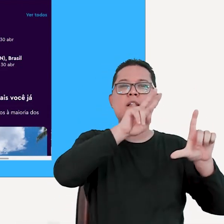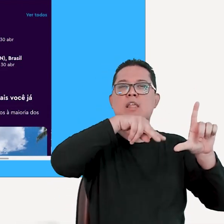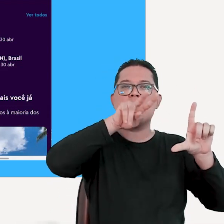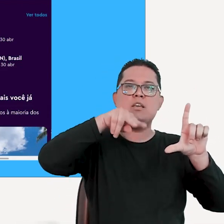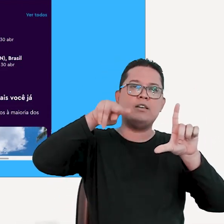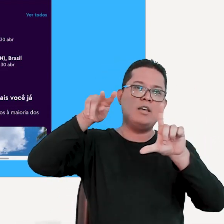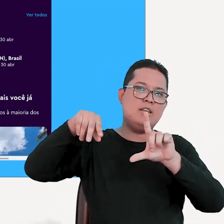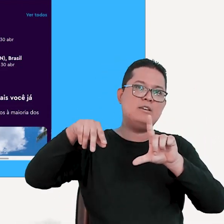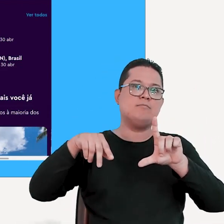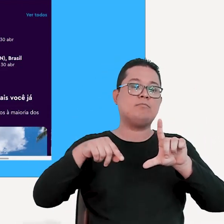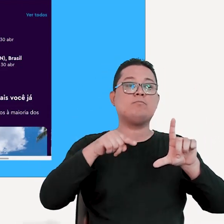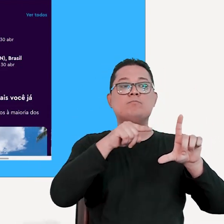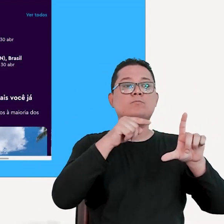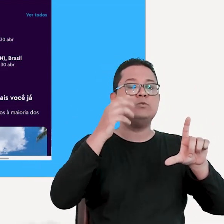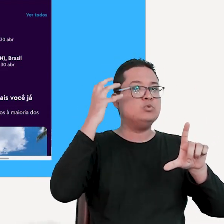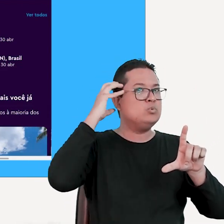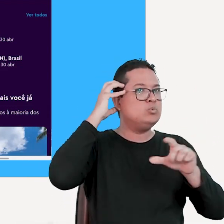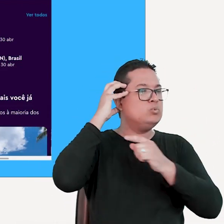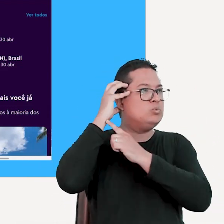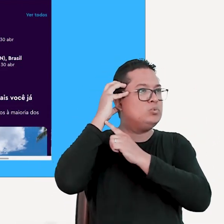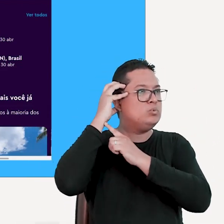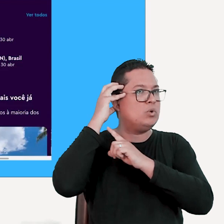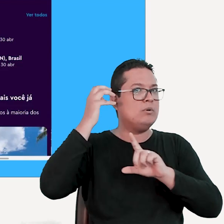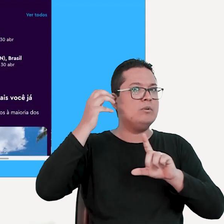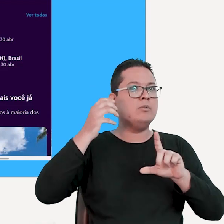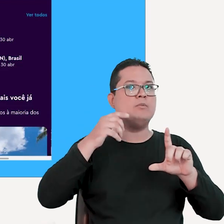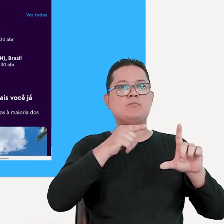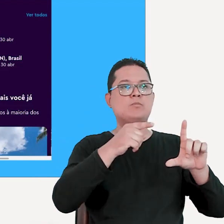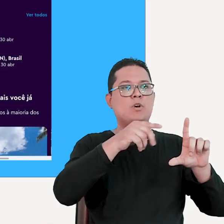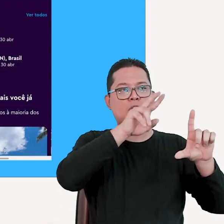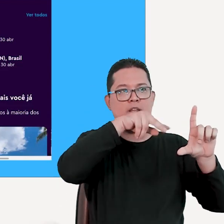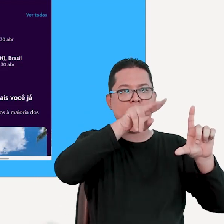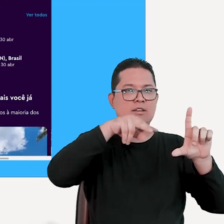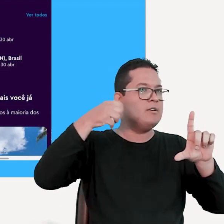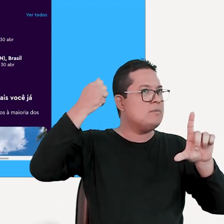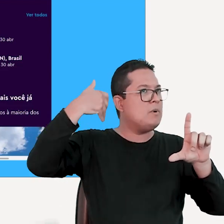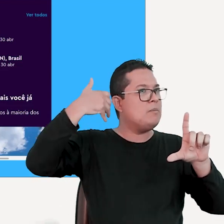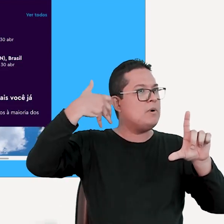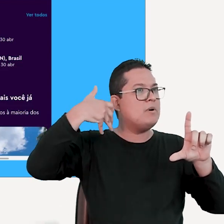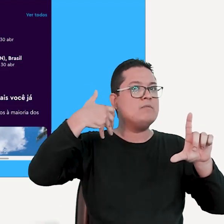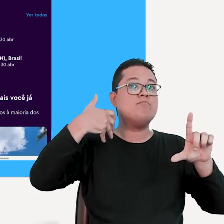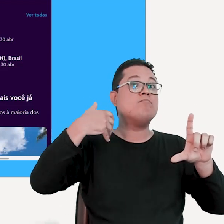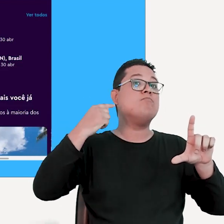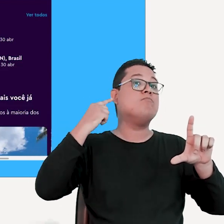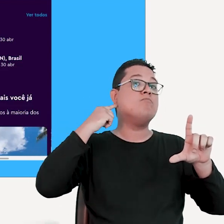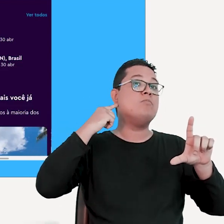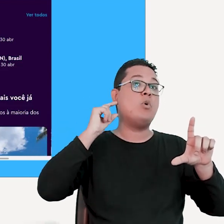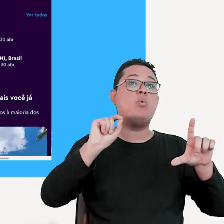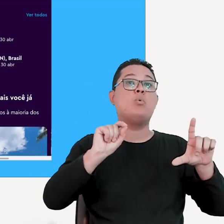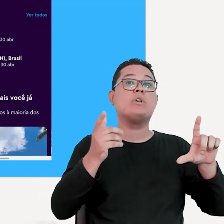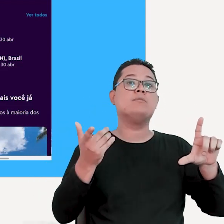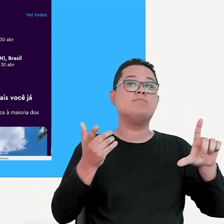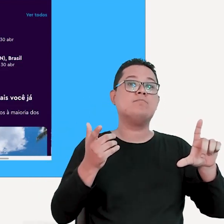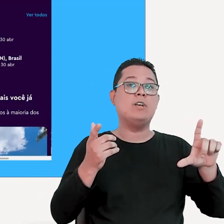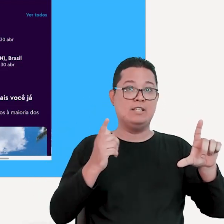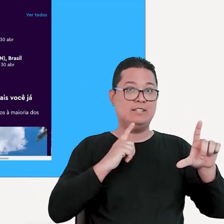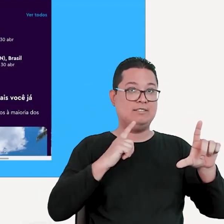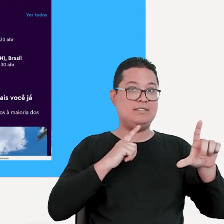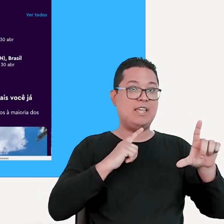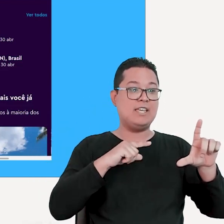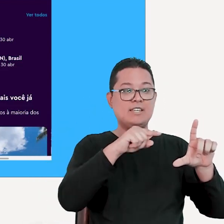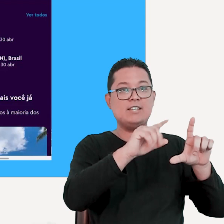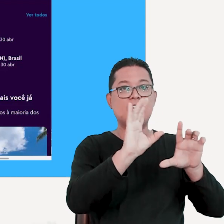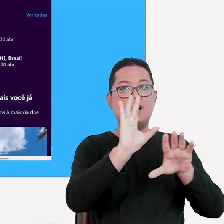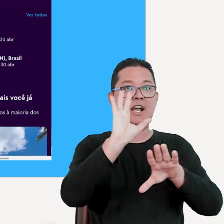for ler essa interface, essa tela, essa página, o que ele vai ler? Será que a pessoa que estava